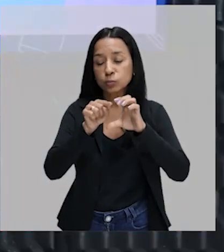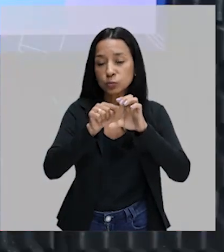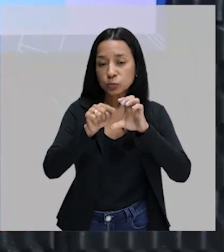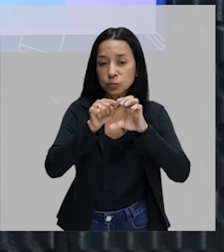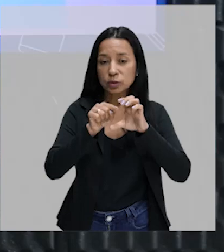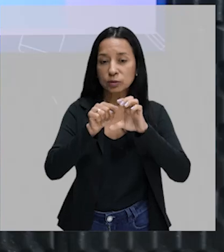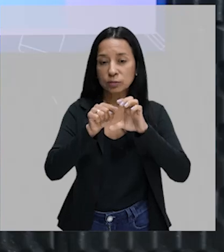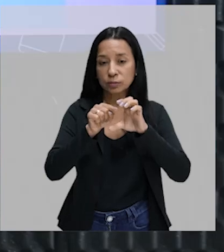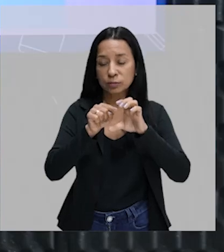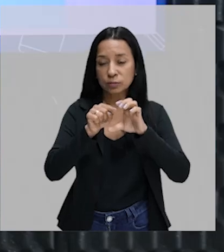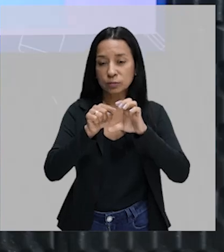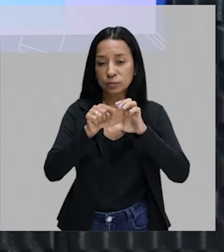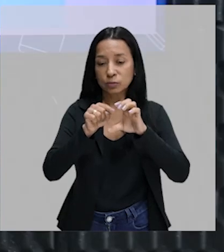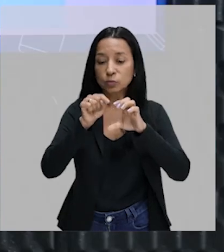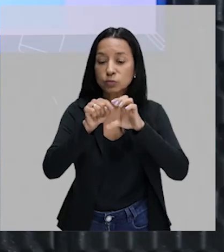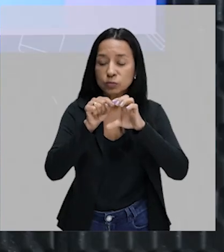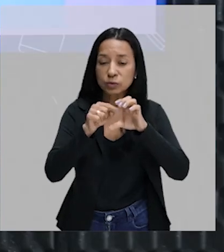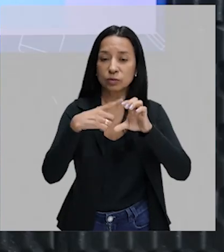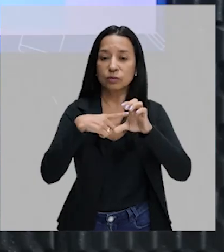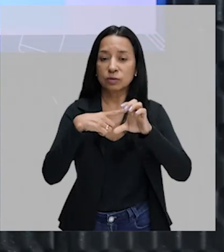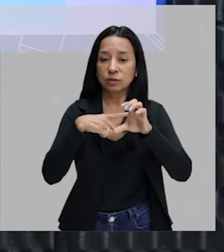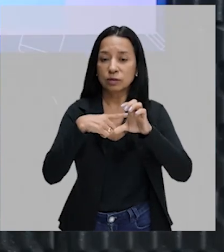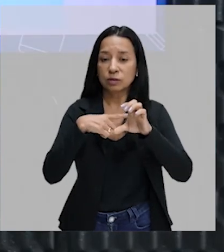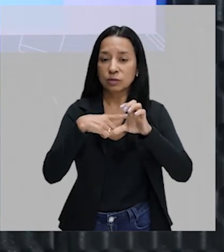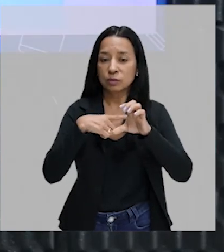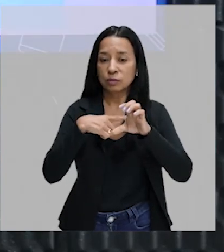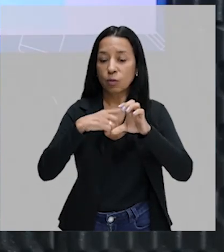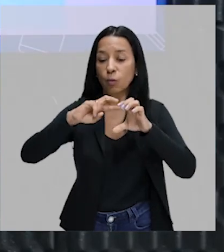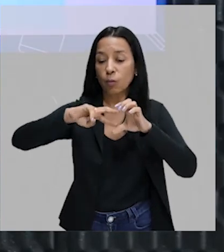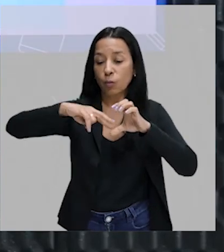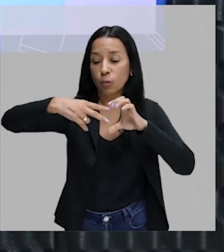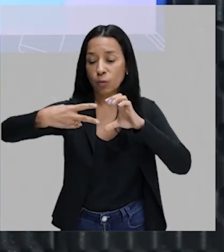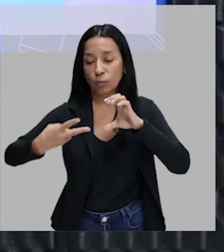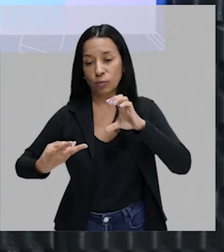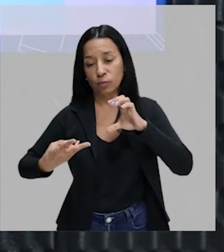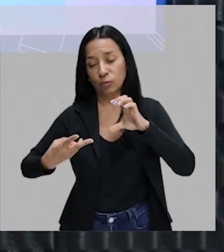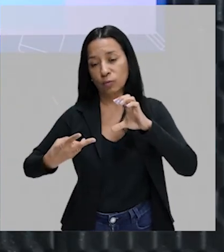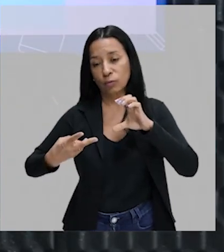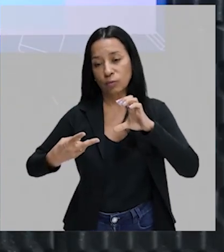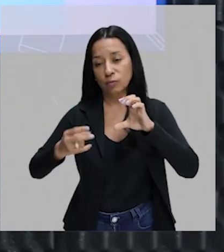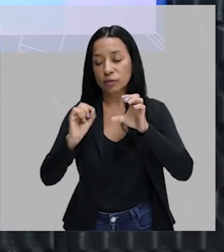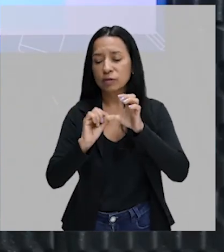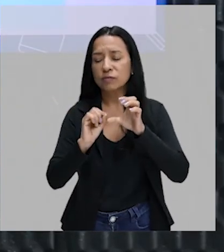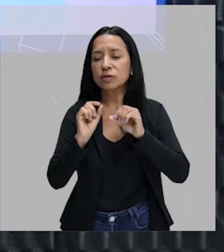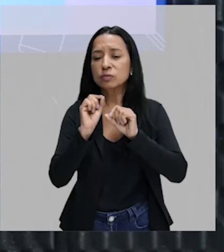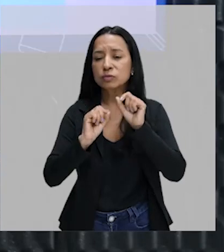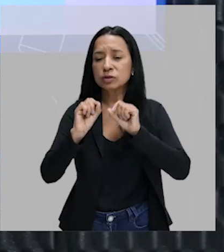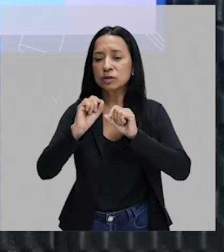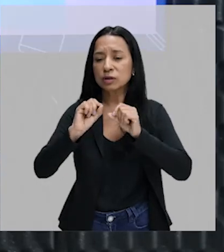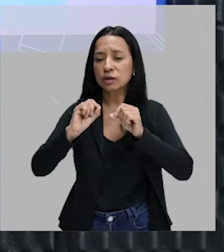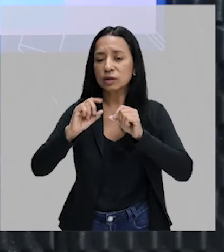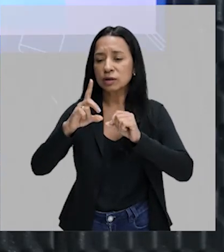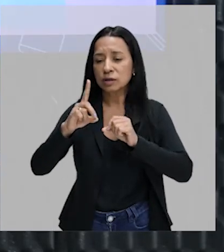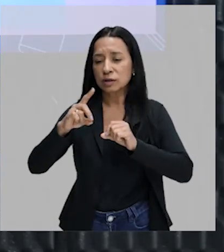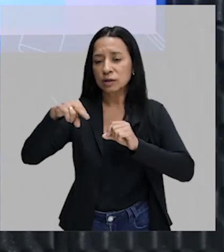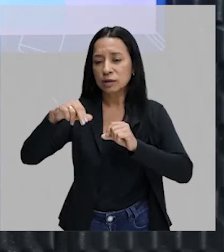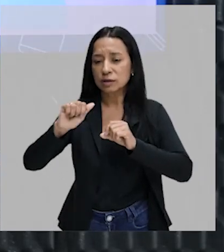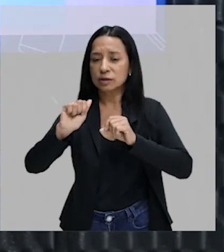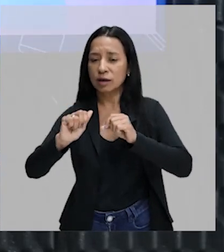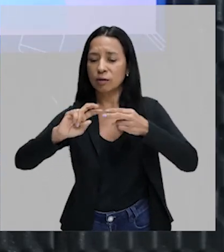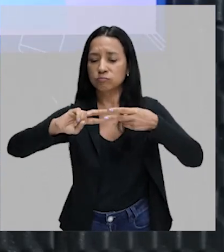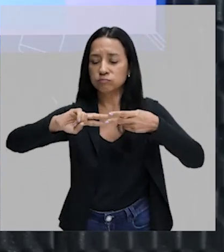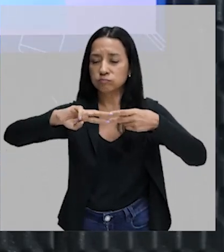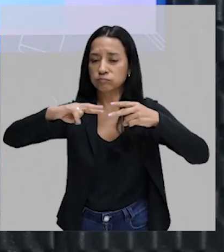núcleo, no interior dele, você encontra o cromossomo, que é feito de DNA. E